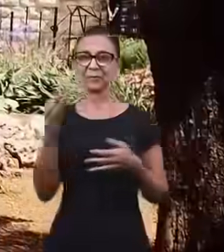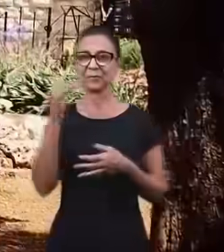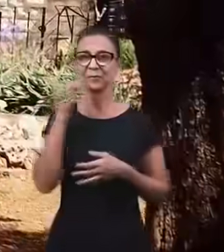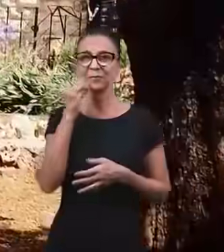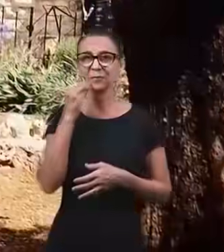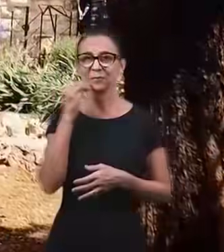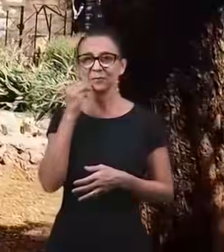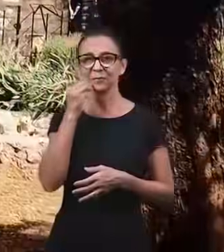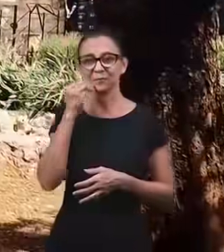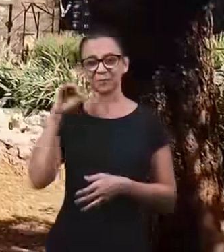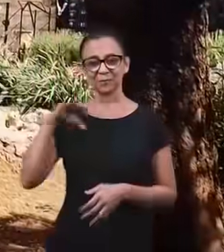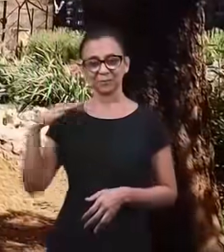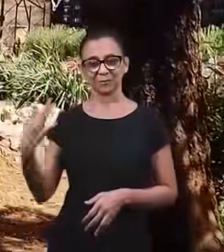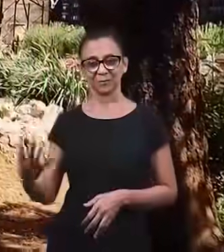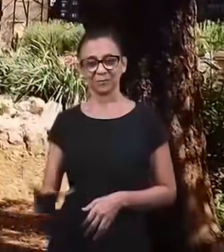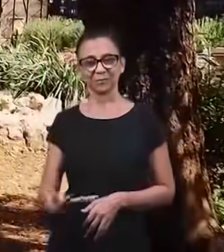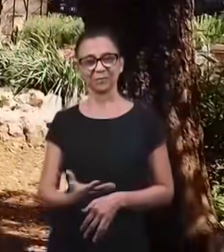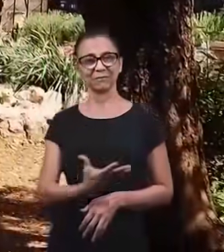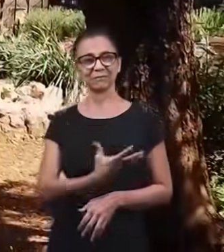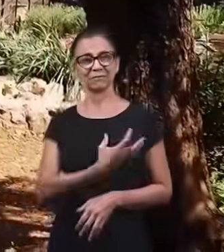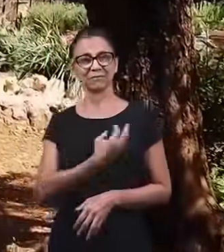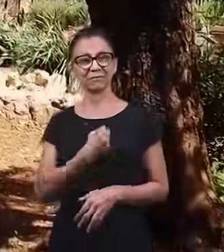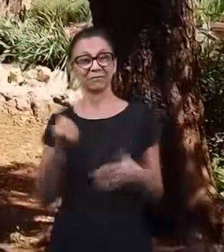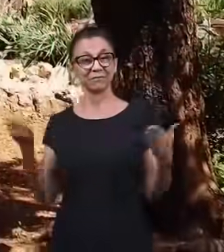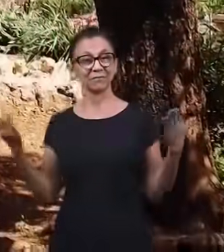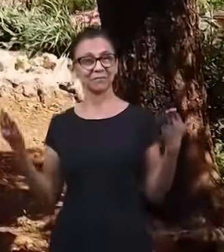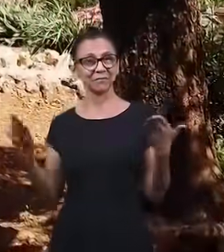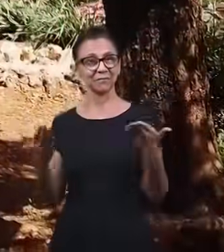a ti e a